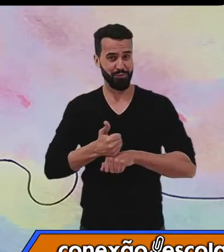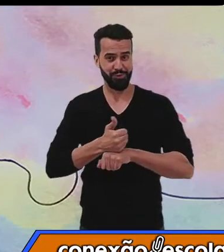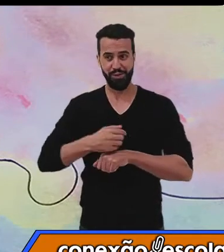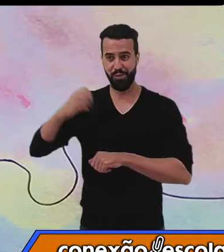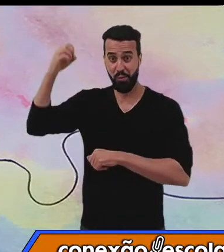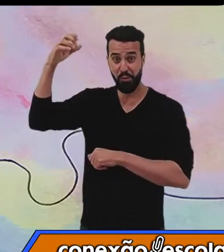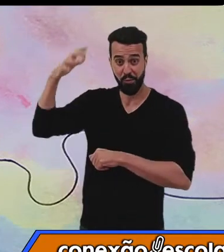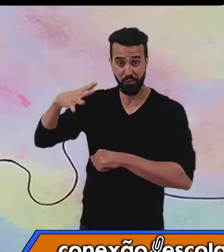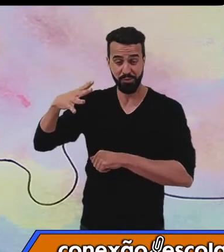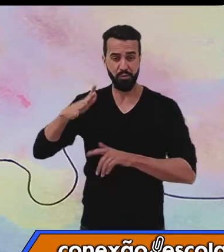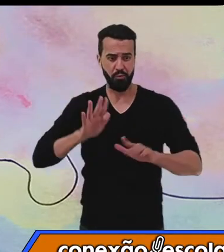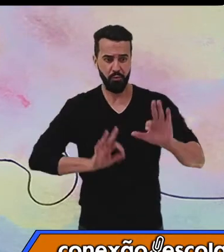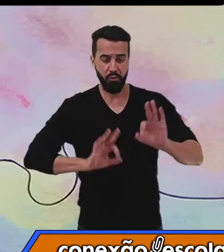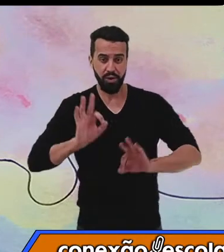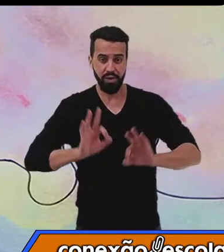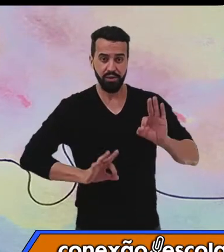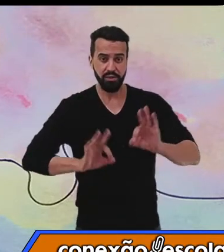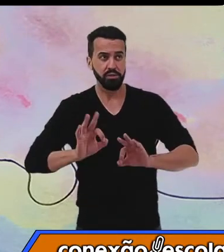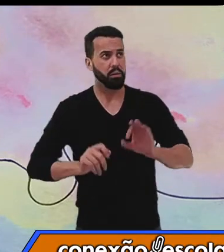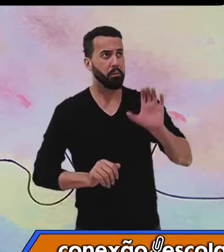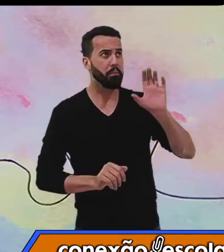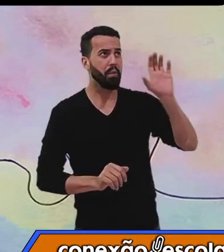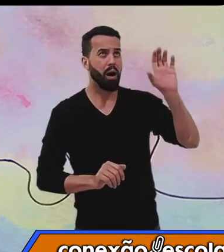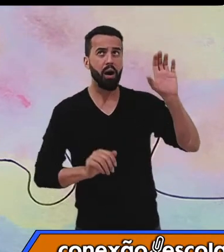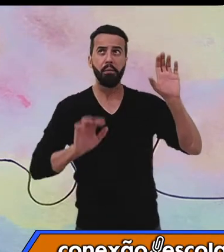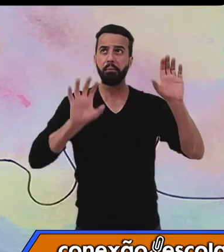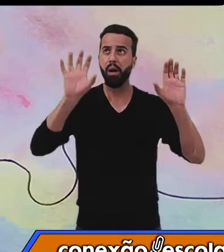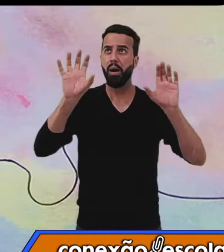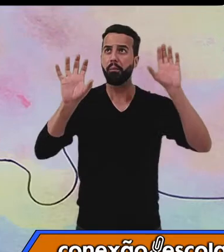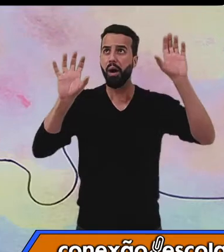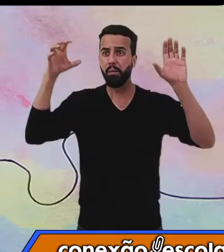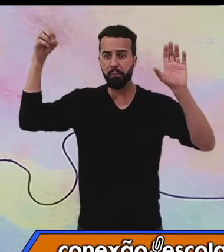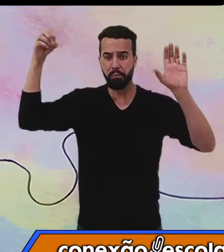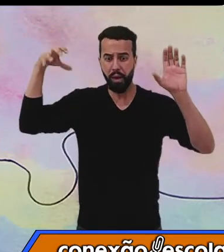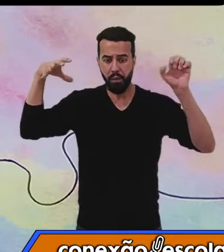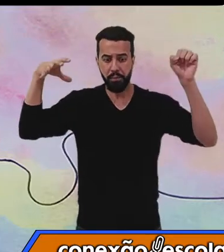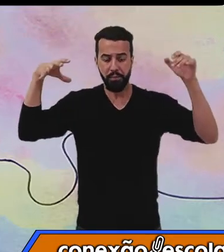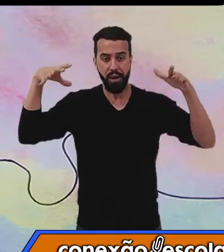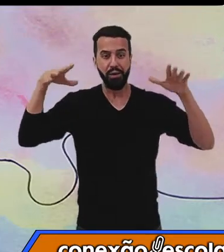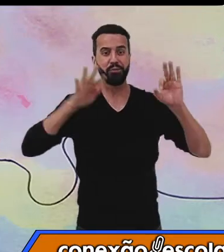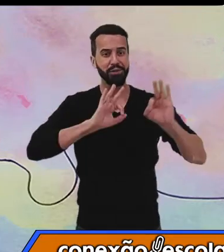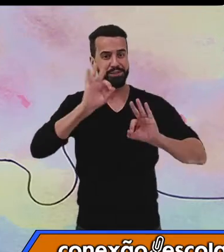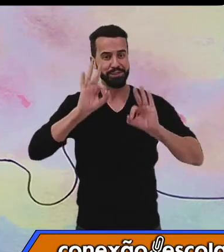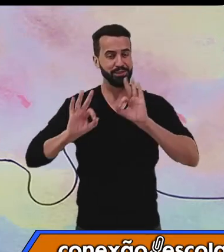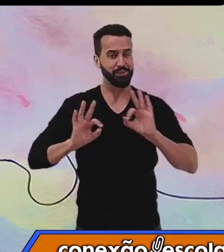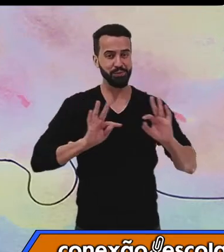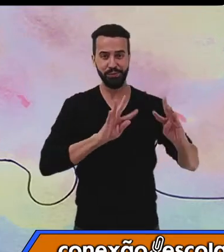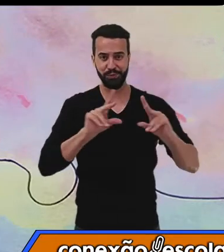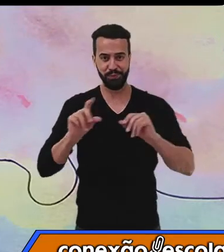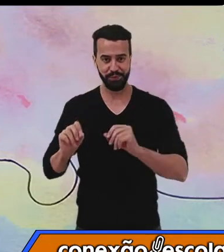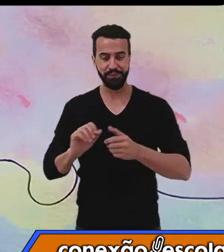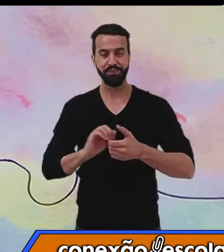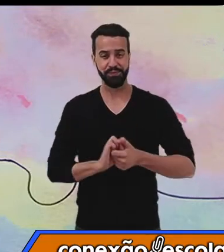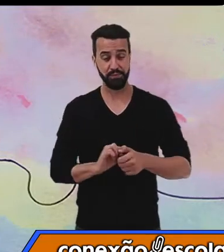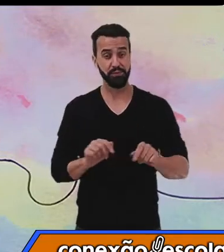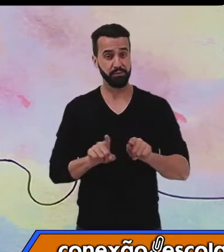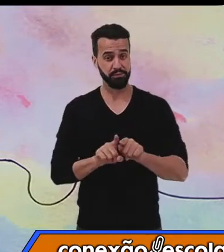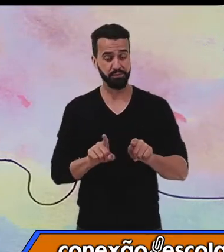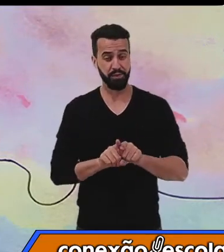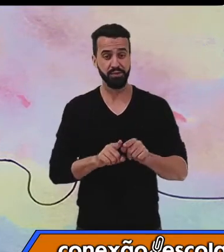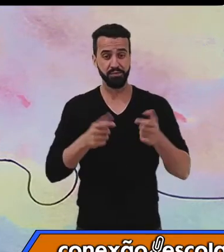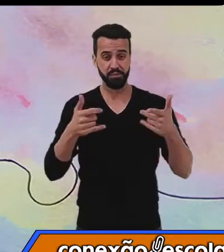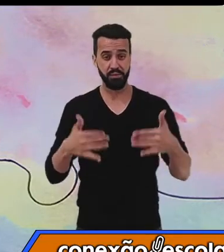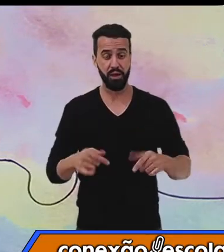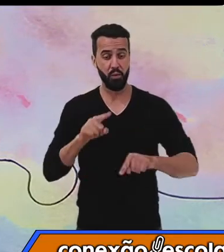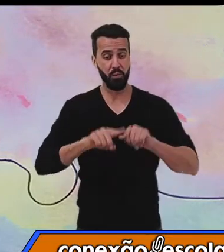que concebe e planeja a colocação das luzes em uma peça teatral. Agora, vamos aos